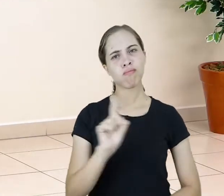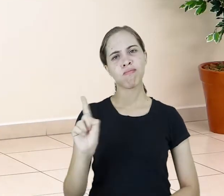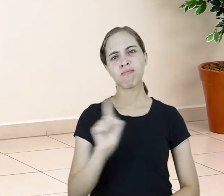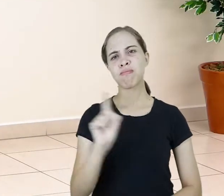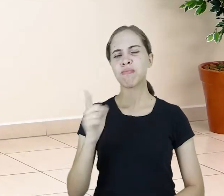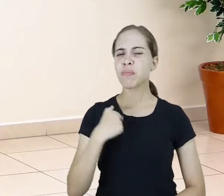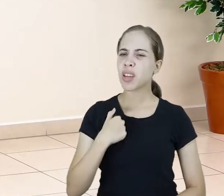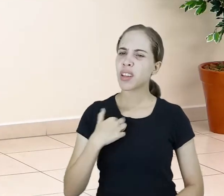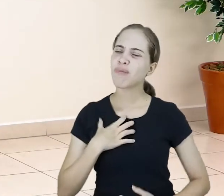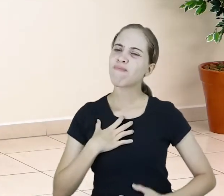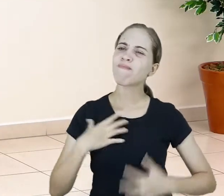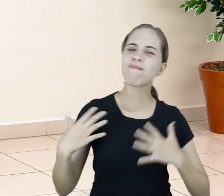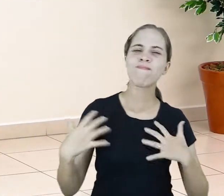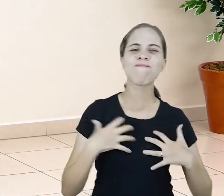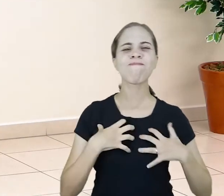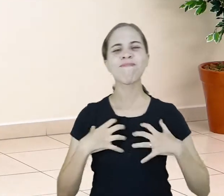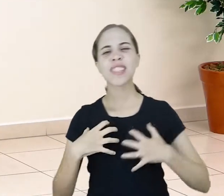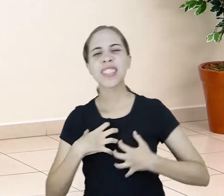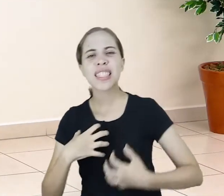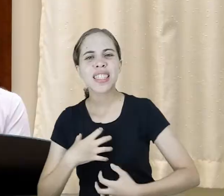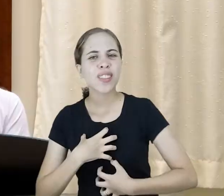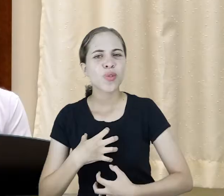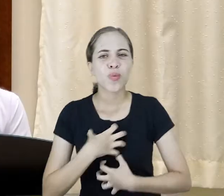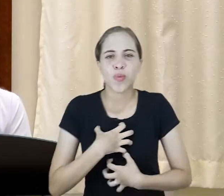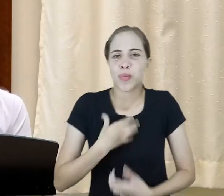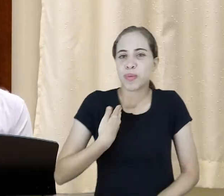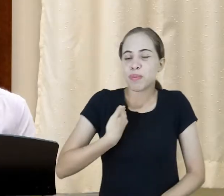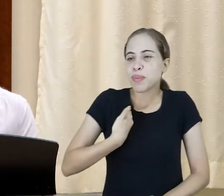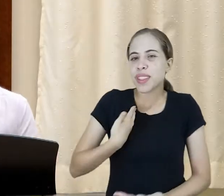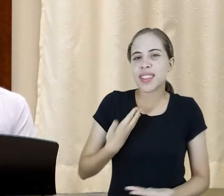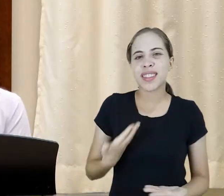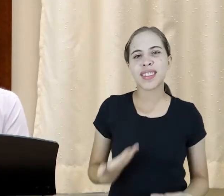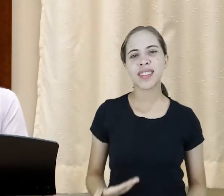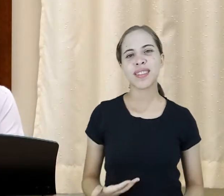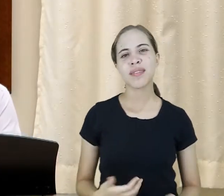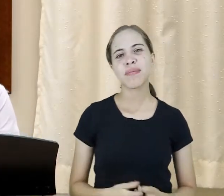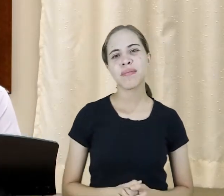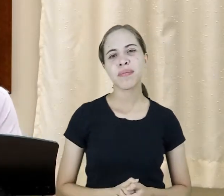Isso mexe tanto comigo,